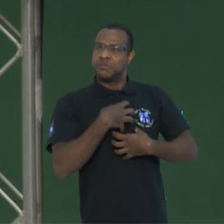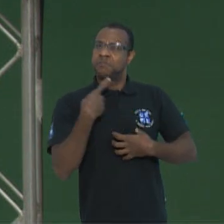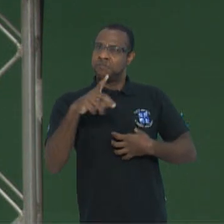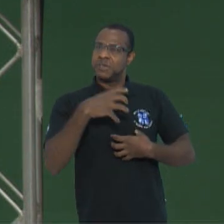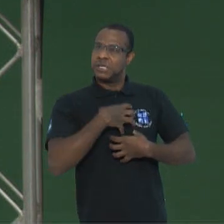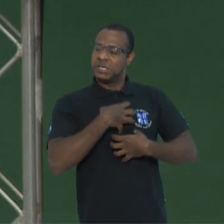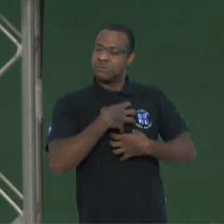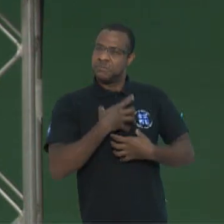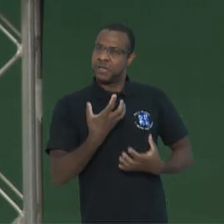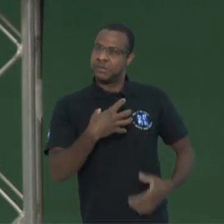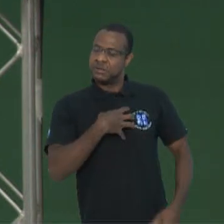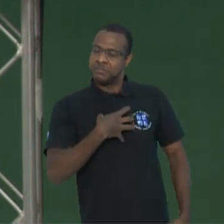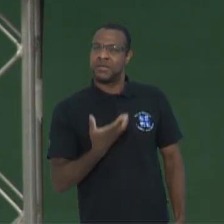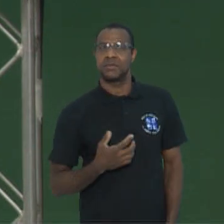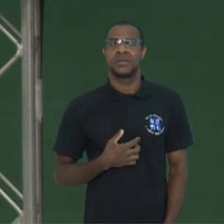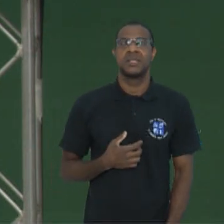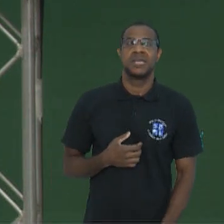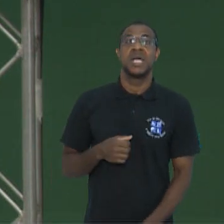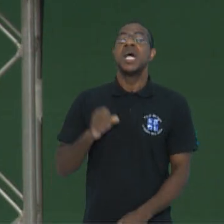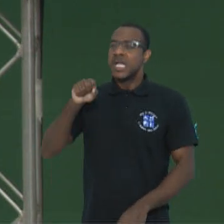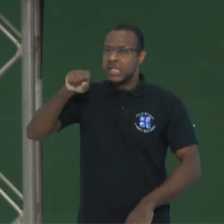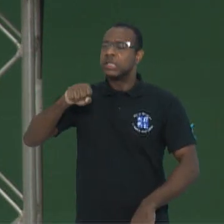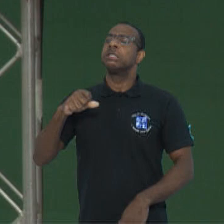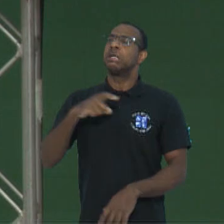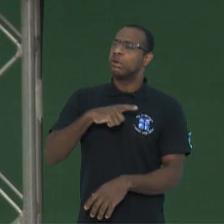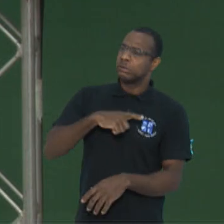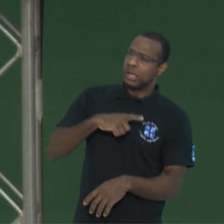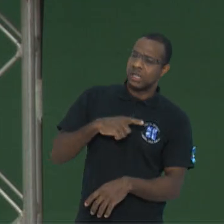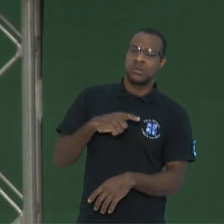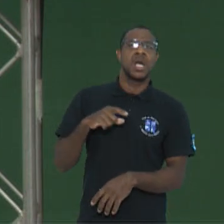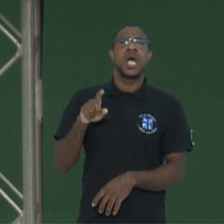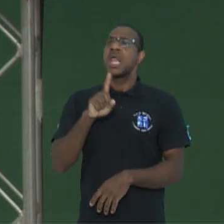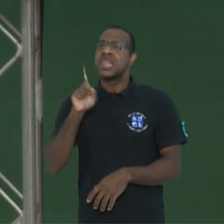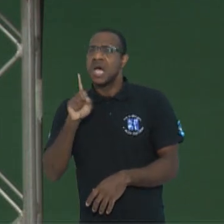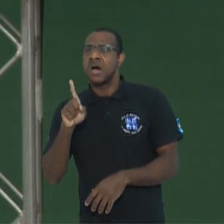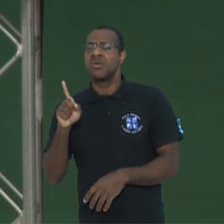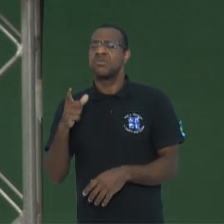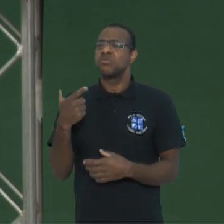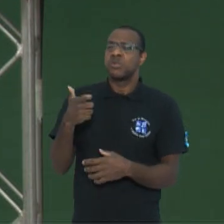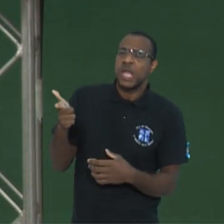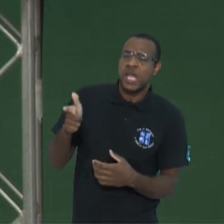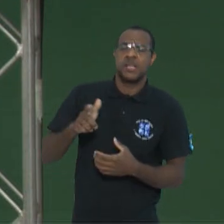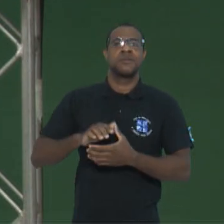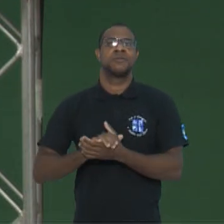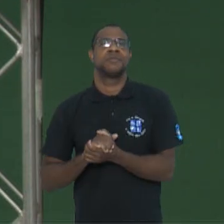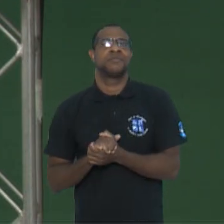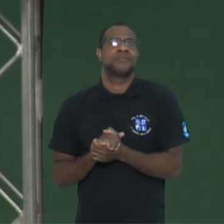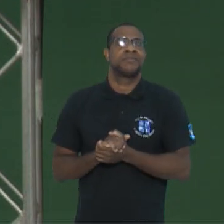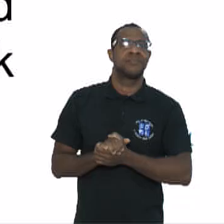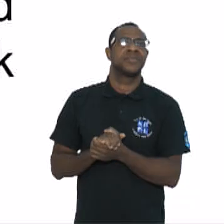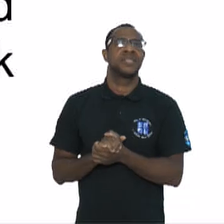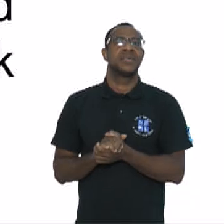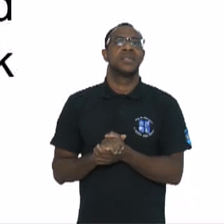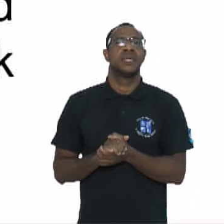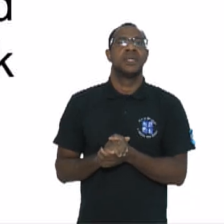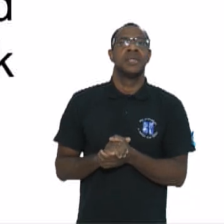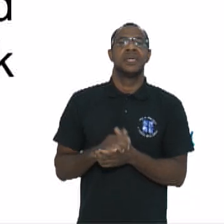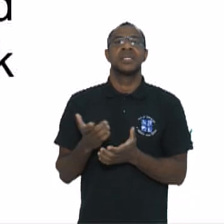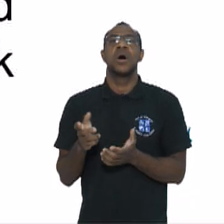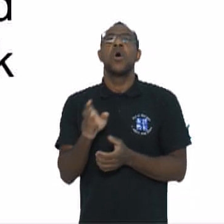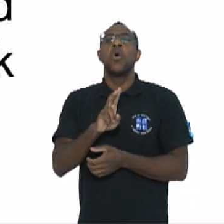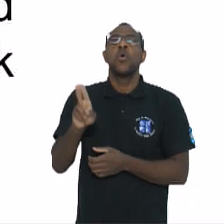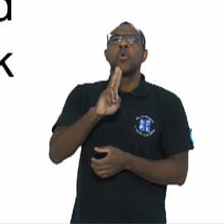do. Sim, eu tenho. No, I don't. Não, eu não tenho. E com relação ao uso da arte para expressar